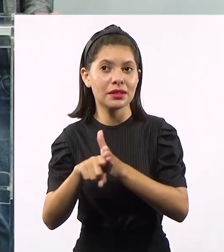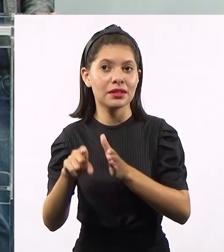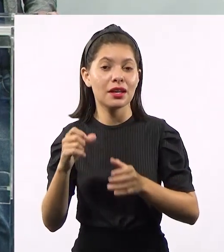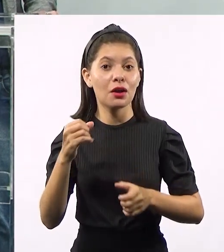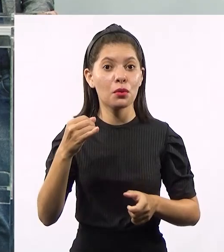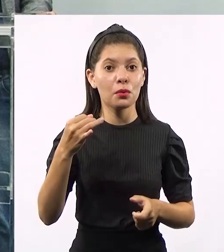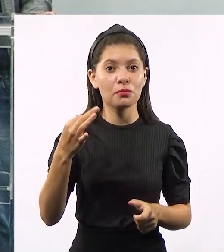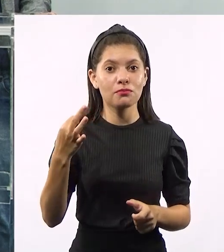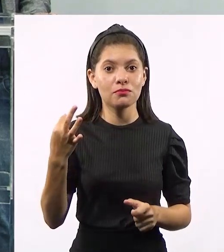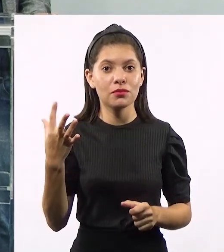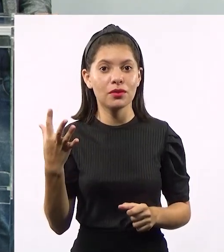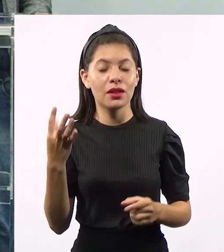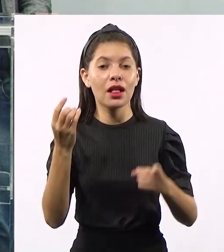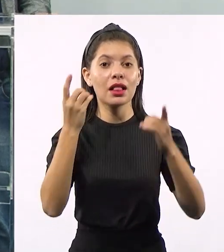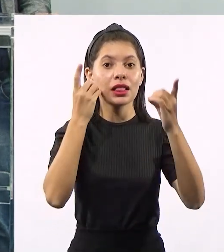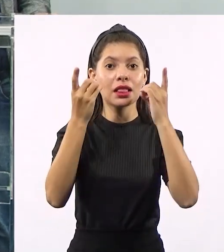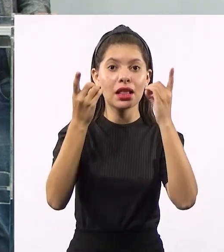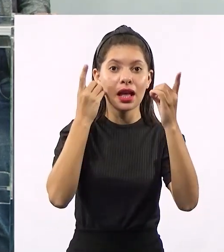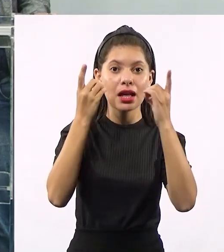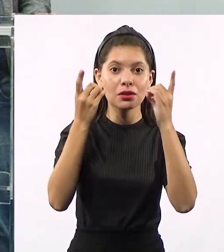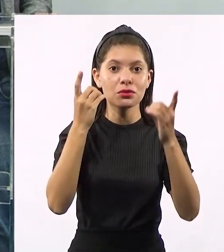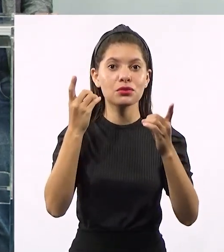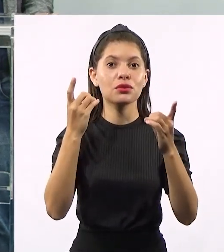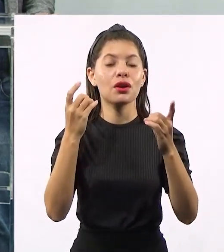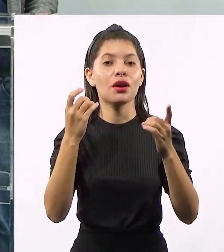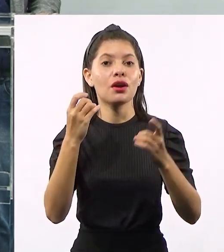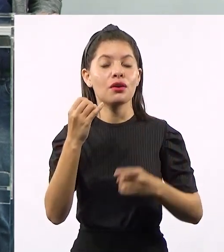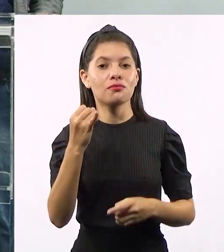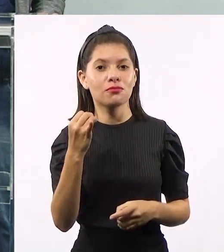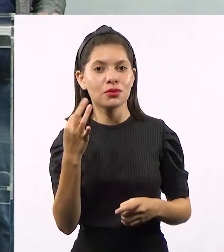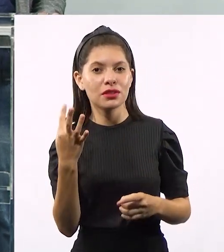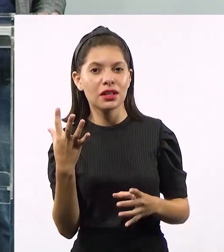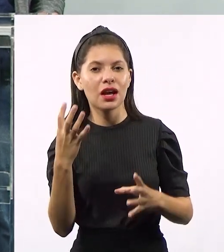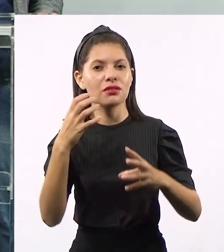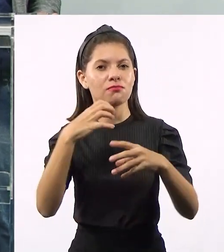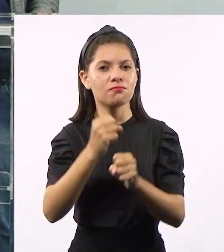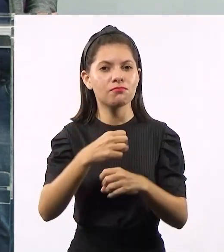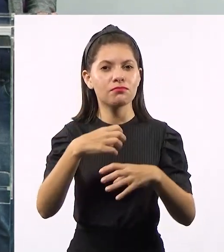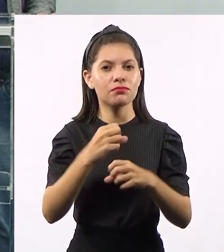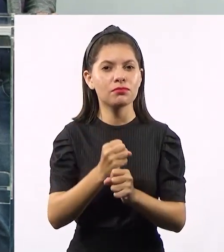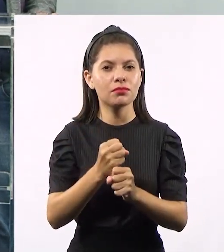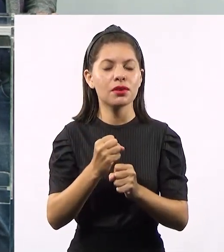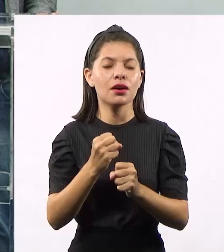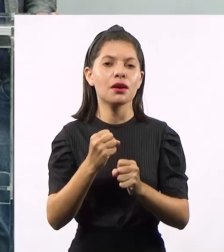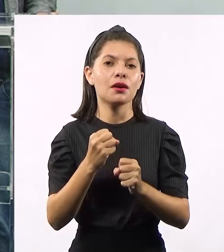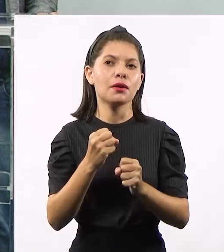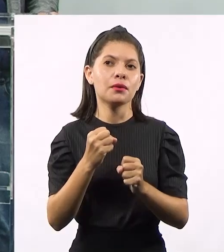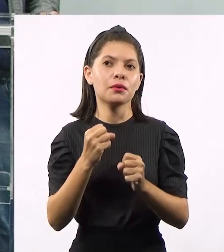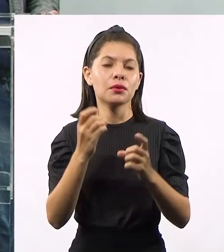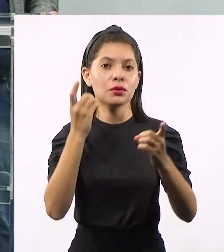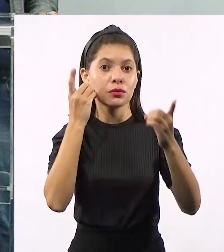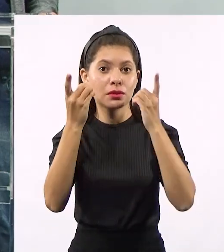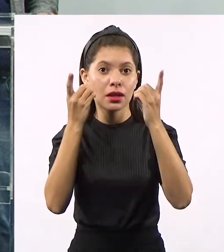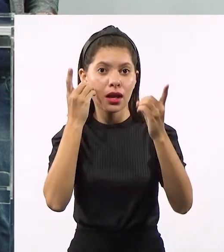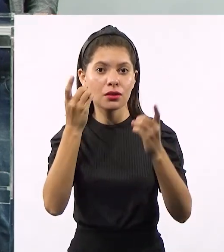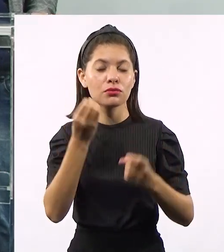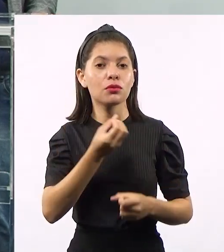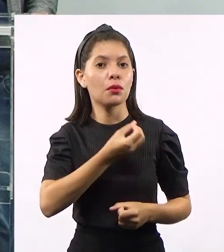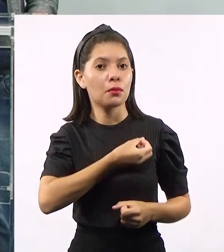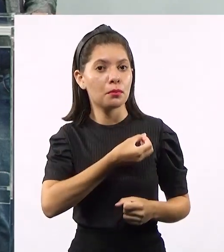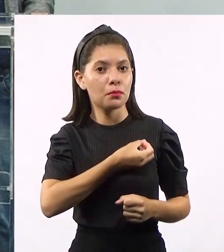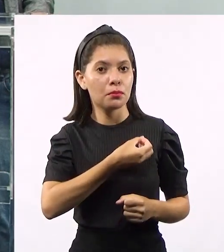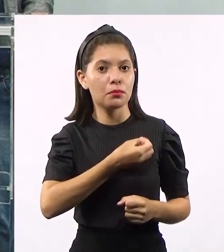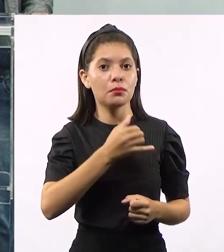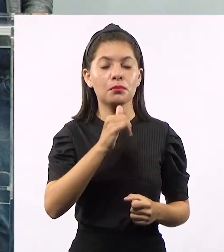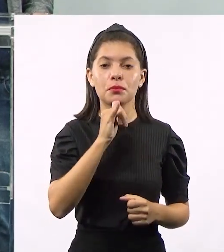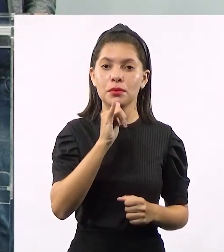que podem ser quantificados, podem ser mensurados, principalmente quando os dados são numéricos, por exemplo, dados discretos,